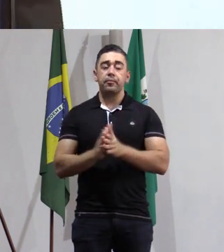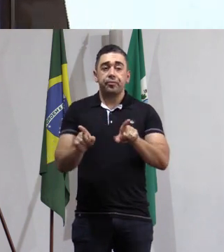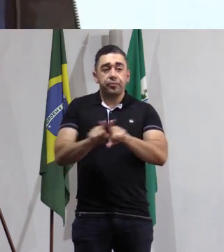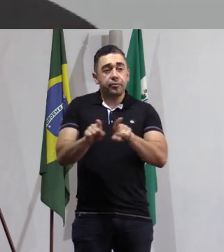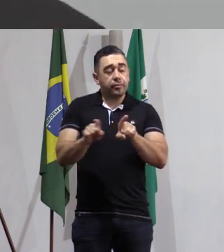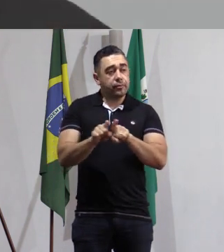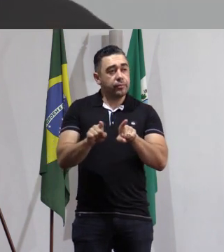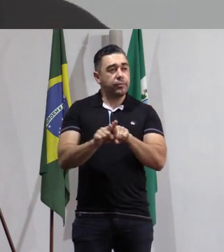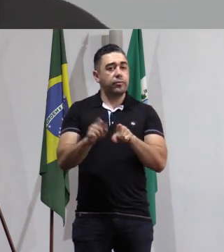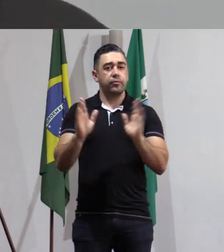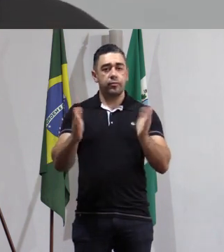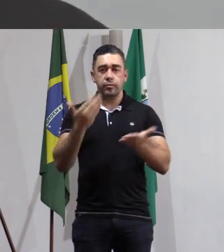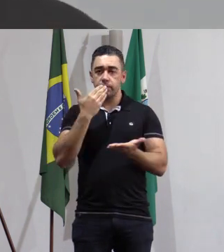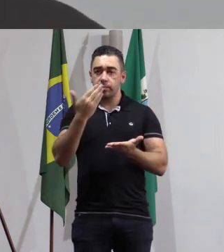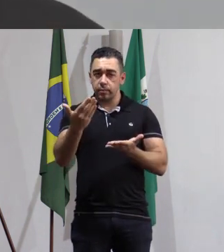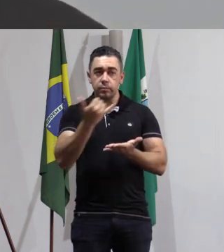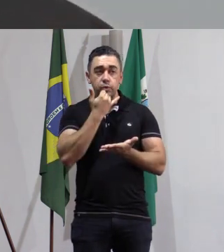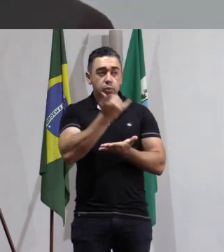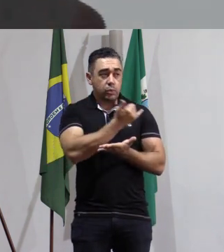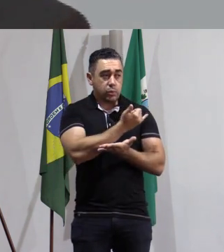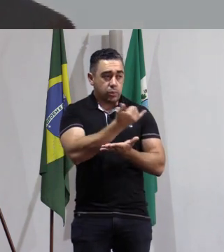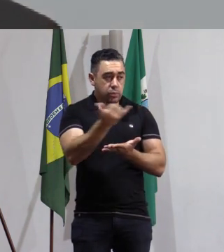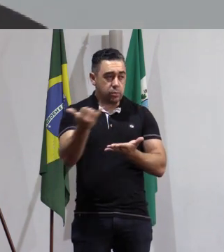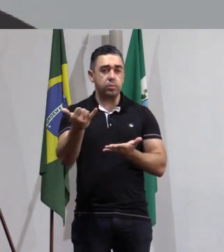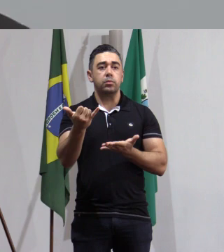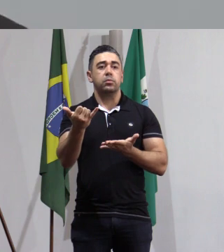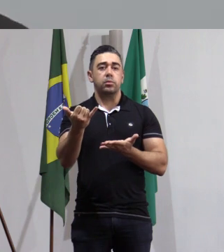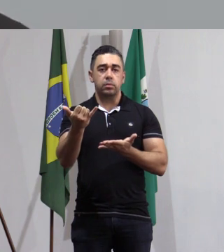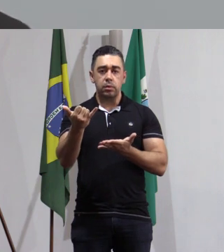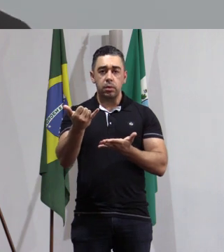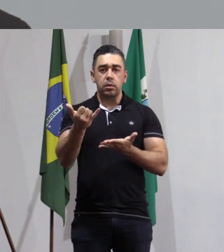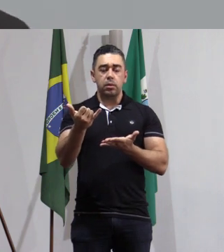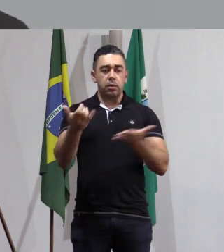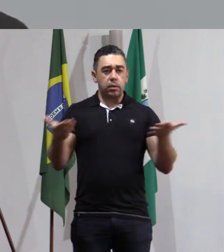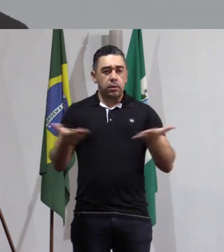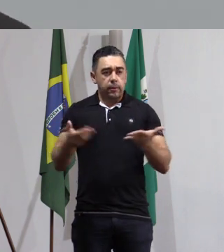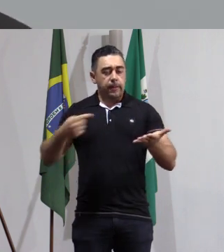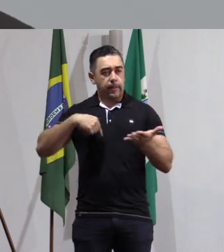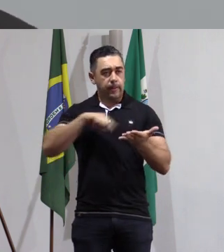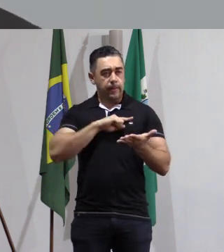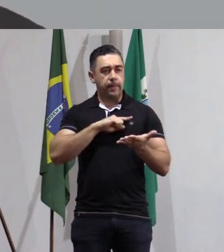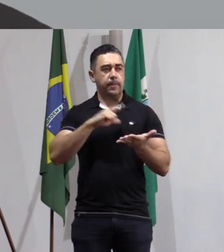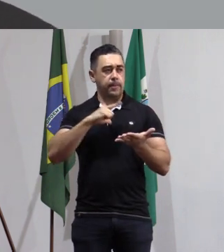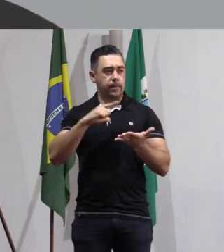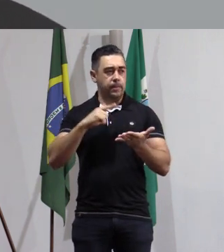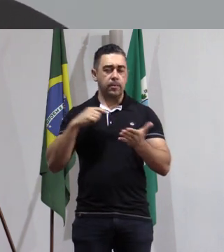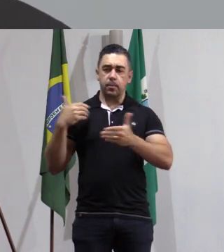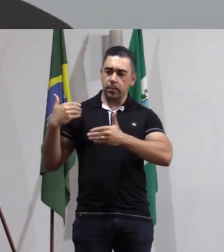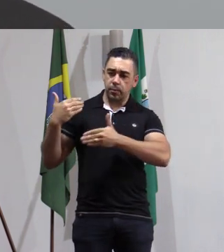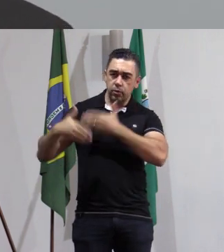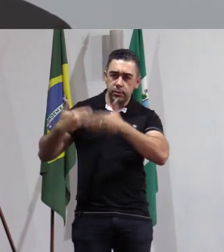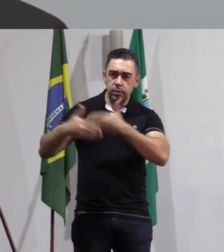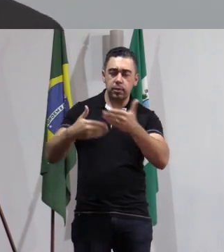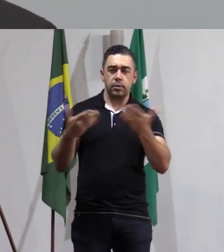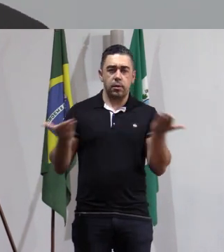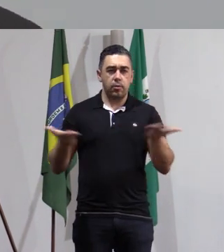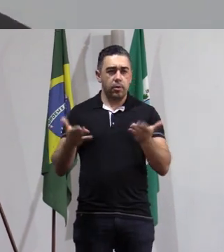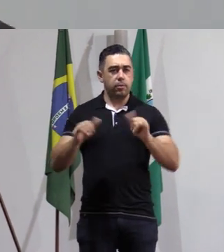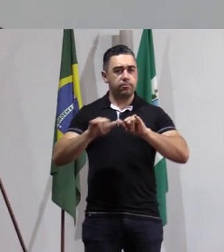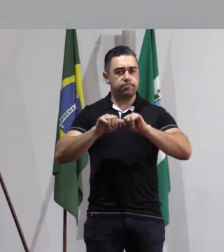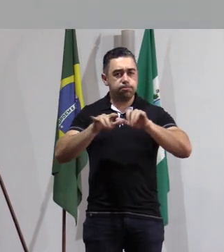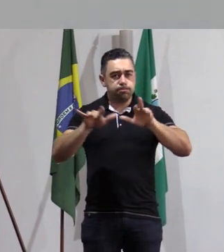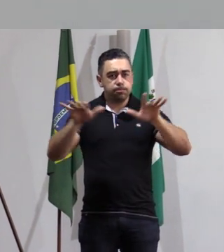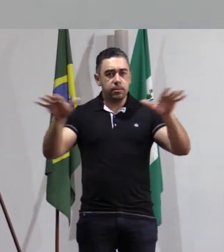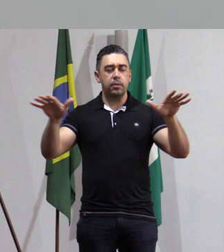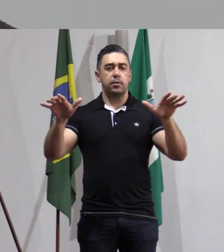nesse momento, já fazer um pedido de desculpas. Nós estamos agora exatamente num processo de transmissão, direto pela